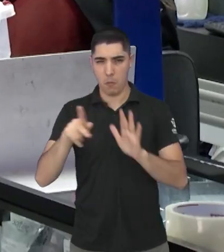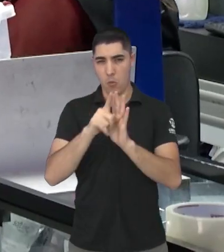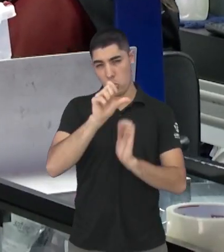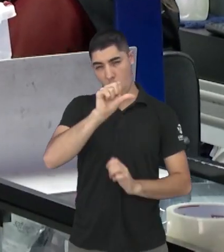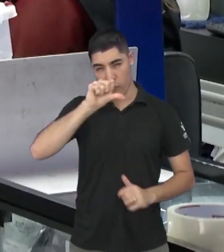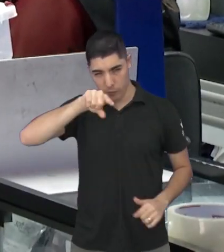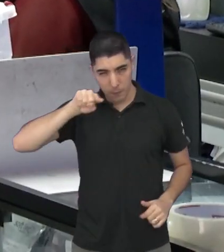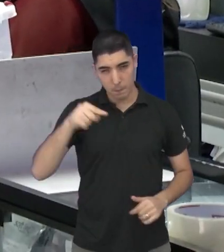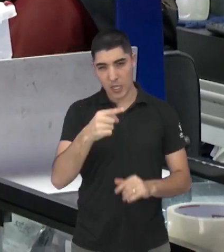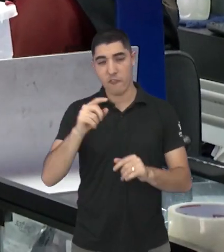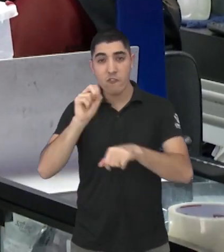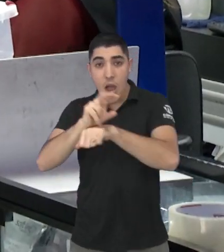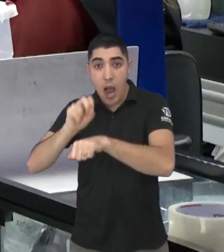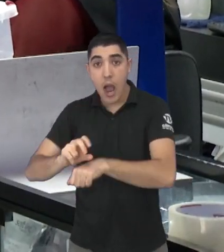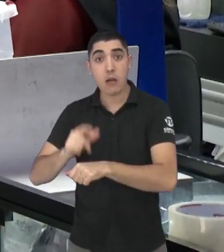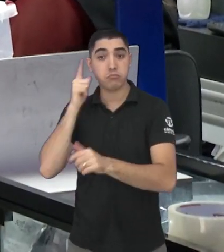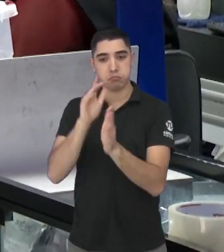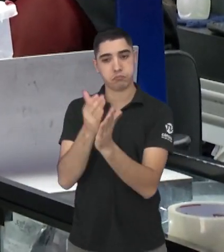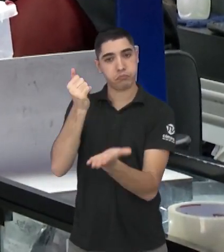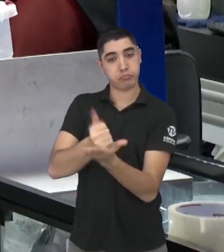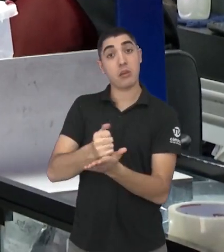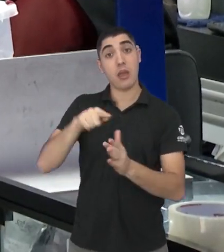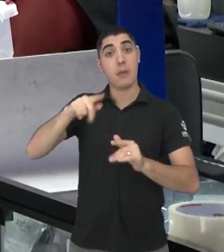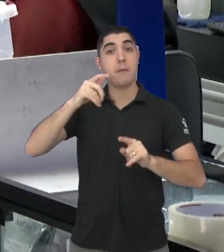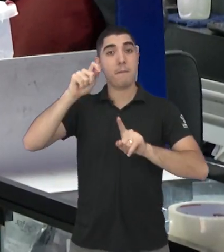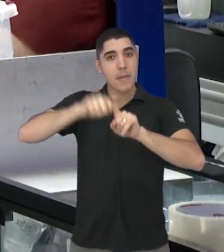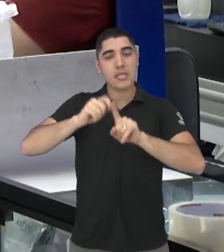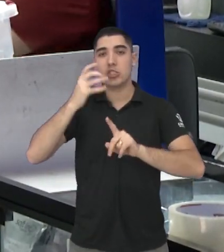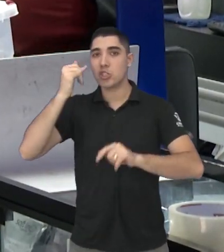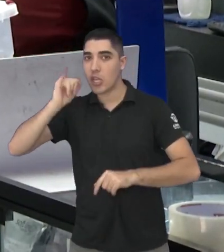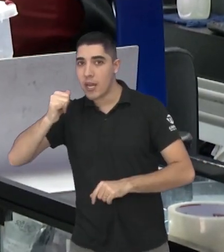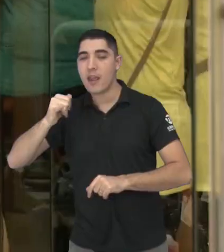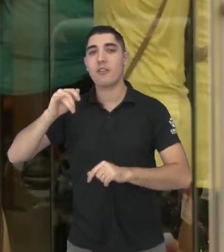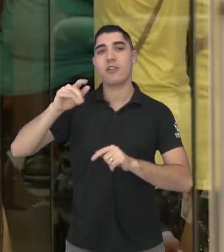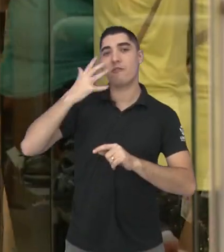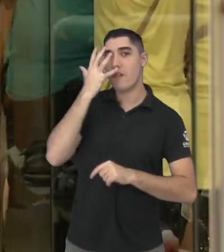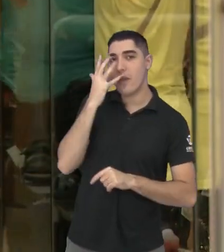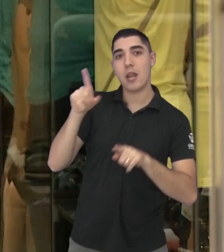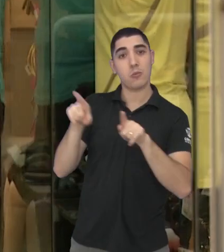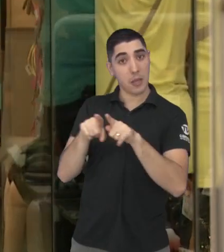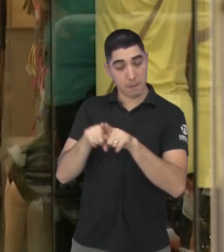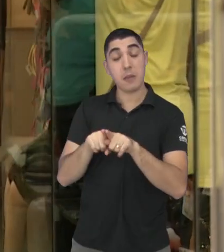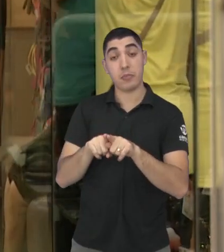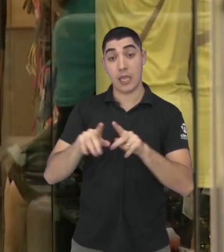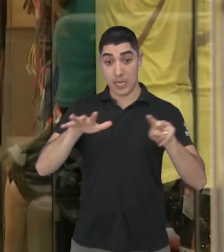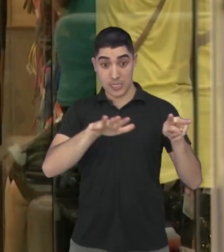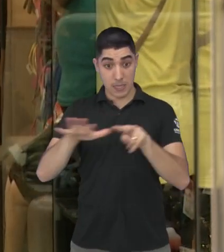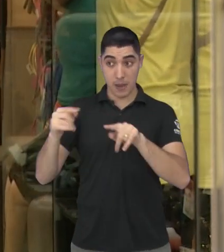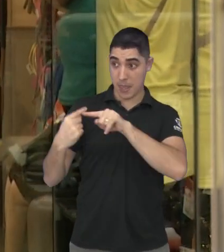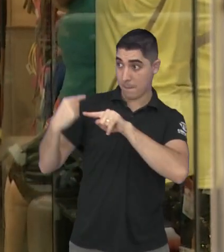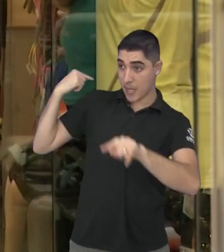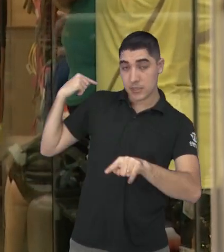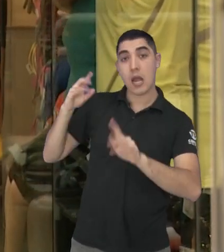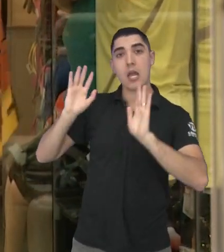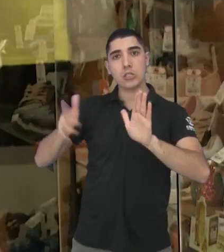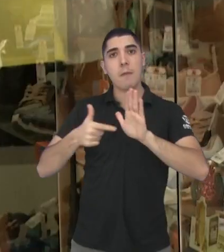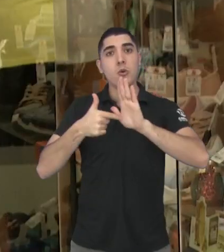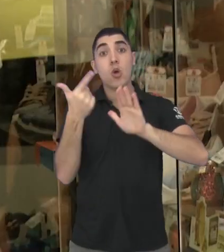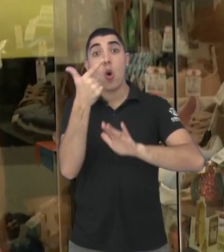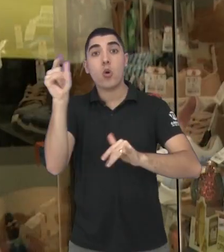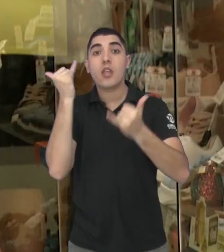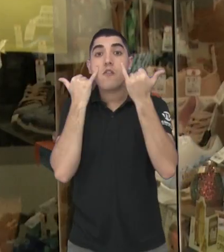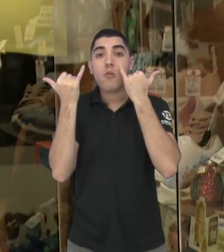com carteira assinada nos dois primeiros meses deste ano na cidade e na semana passada mais números